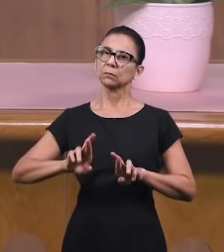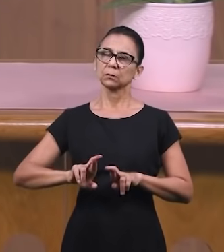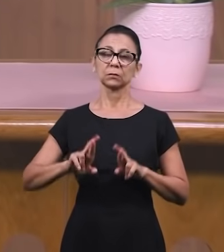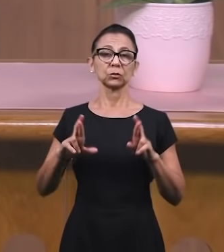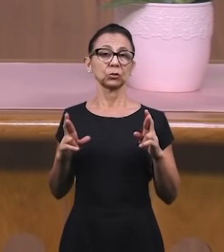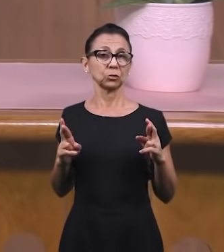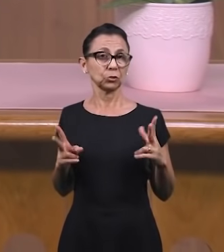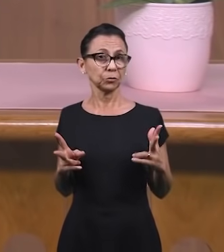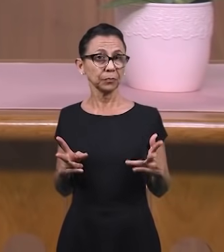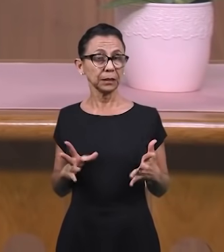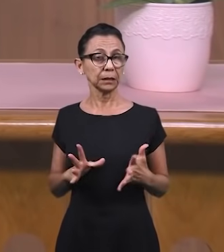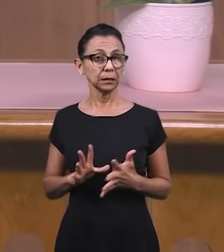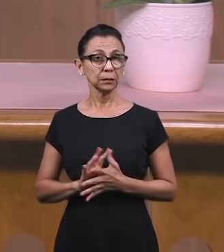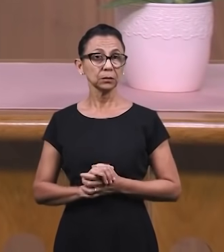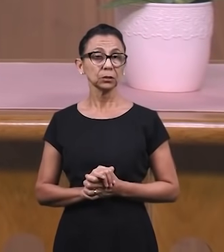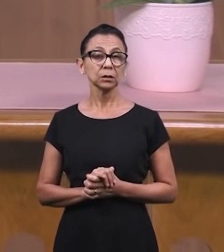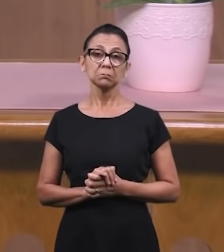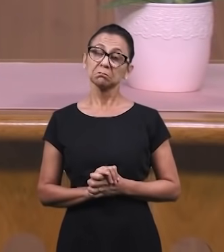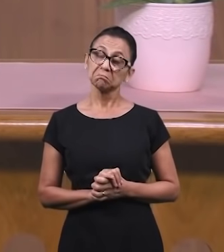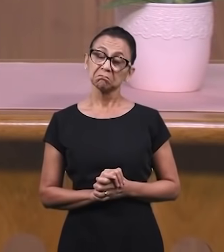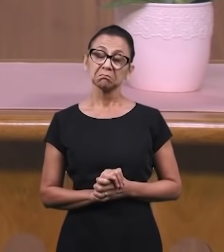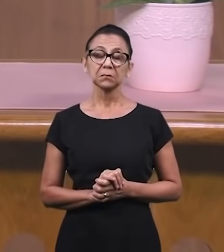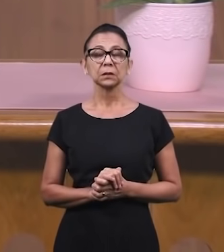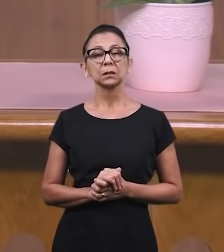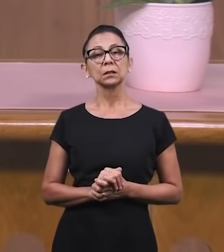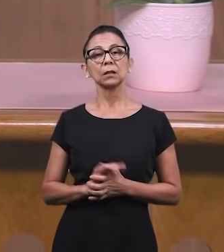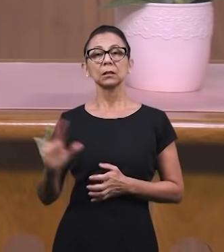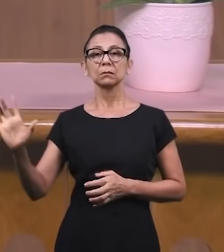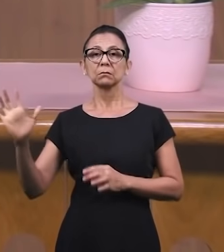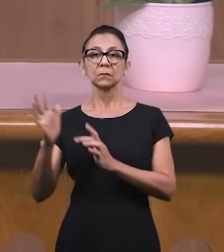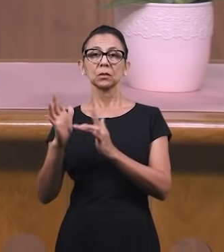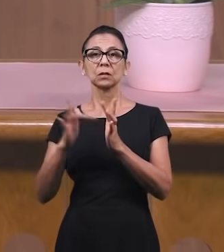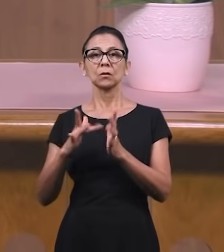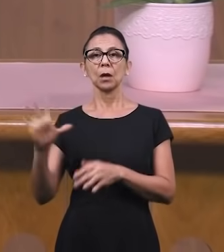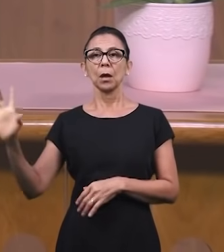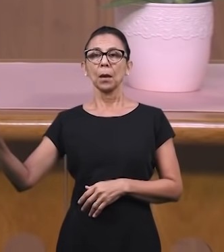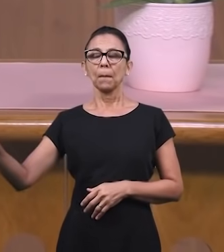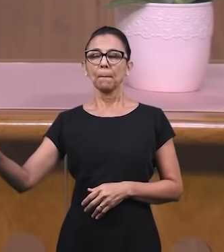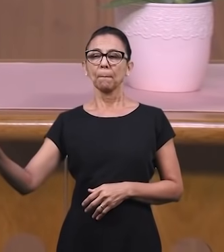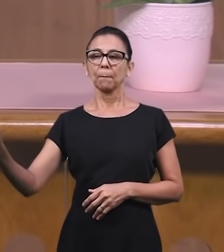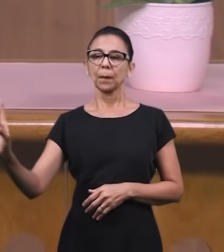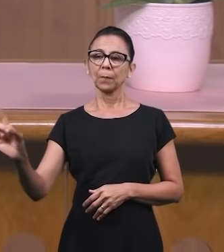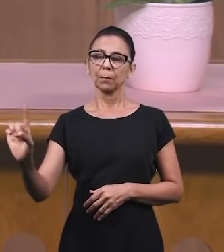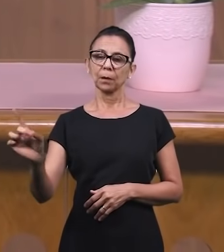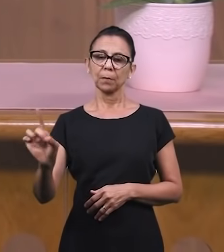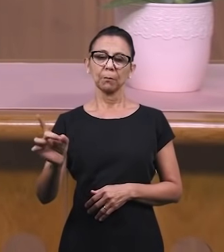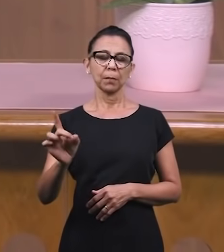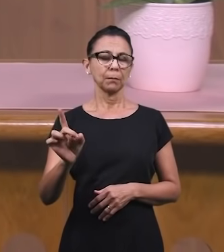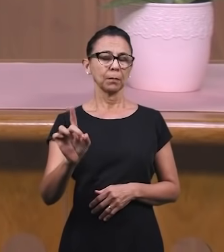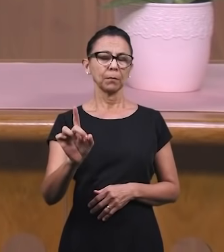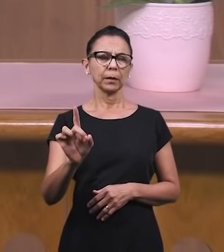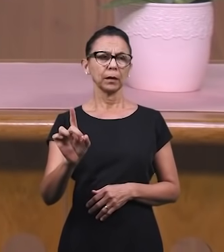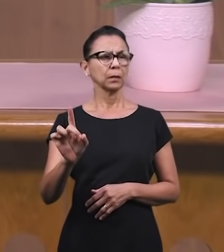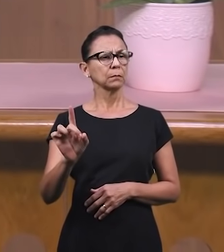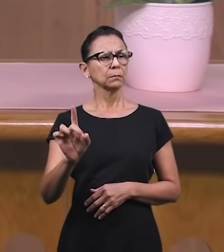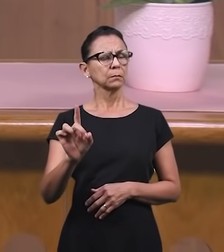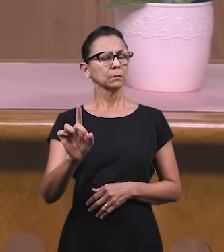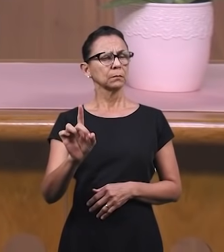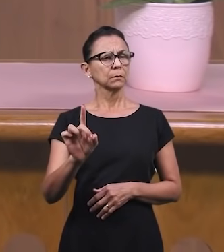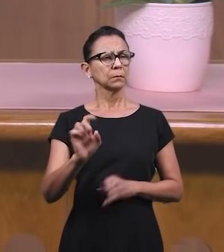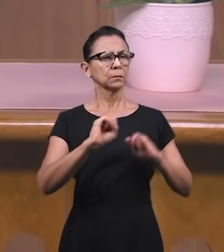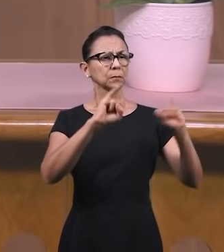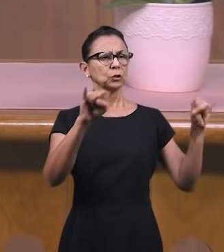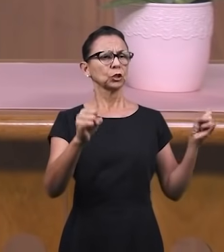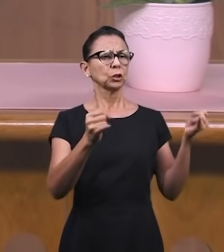bem assim. E quando Jesus entra em Jericó, pelo trajeto que Jesus estava fazendo, Zaqueu,